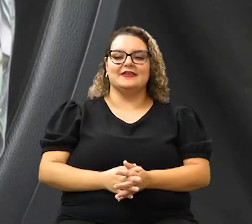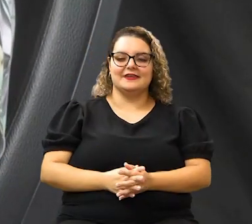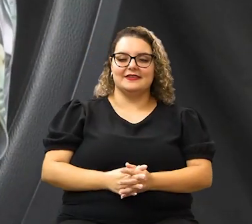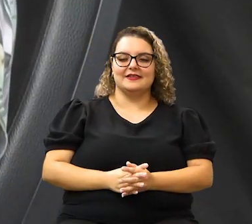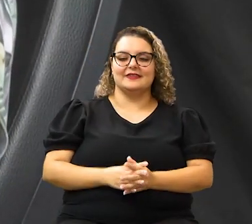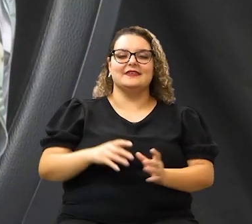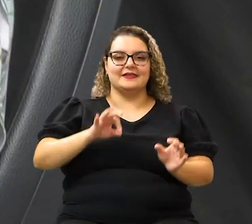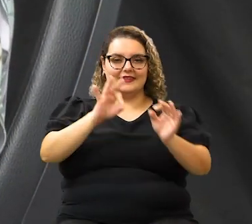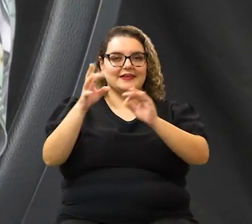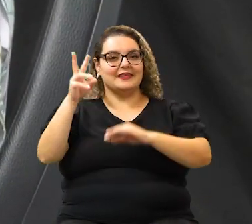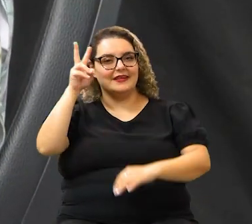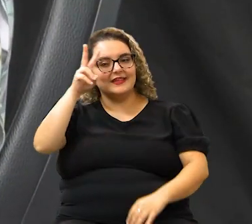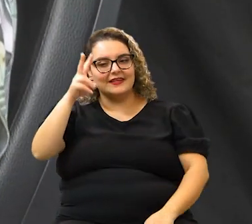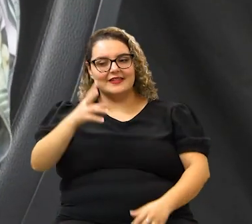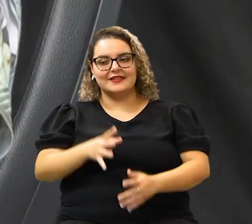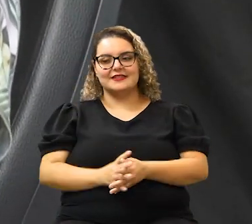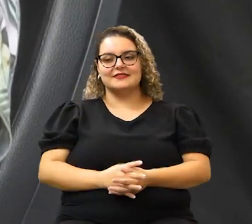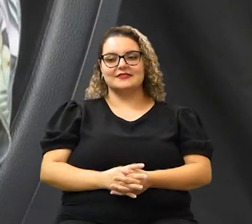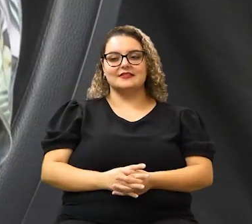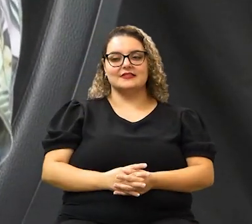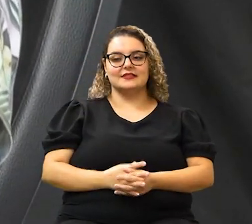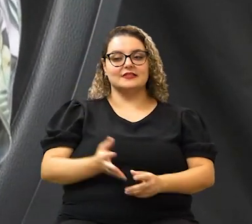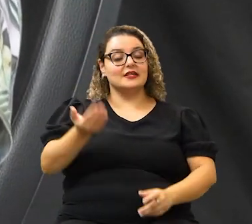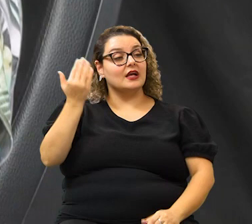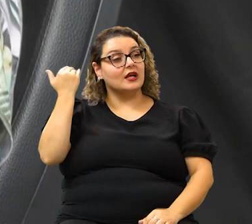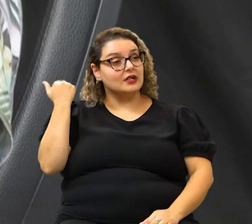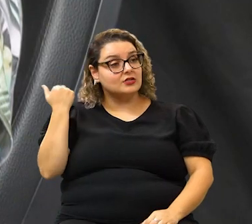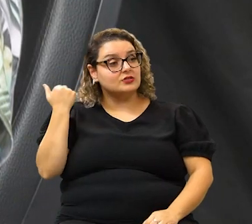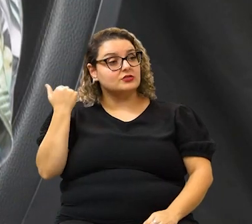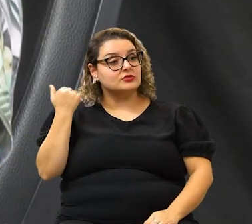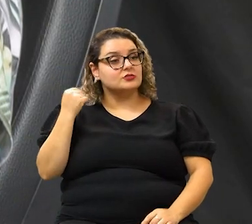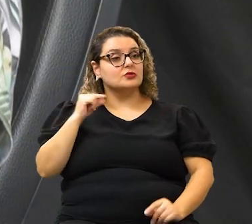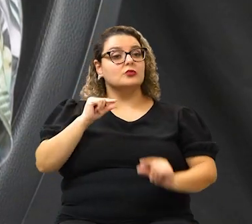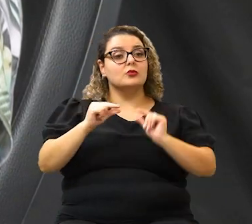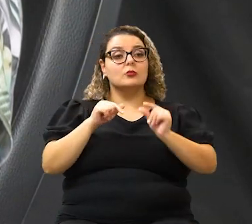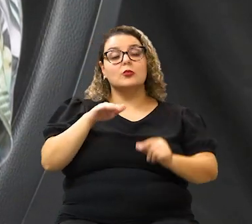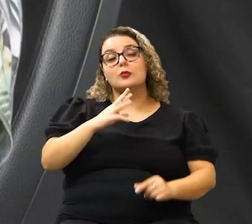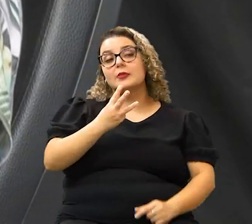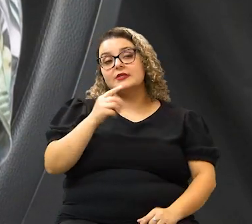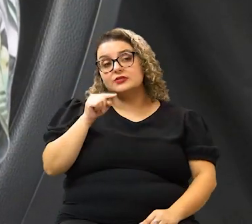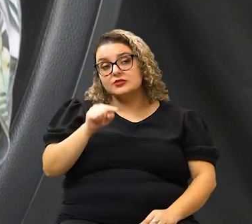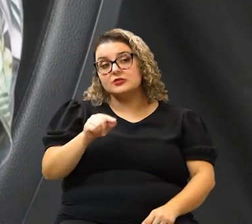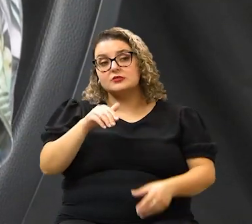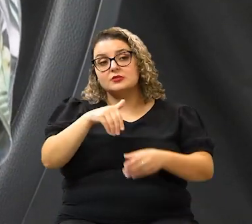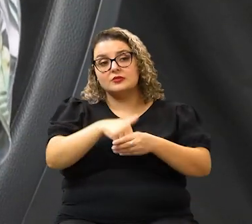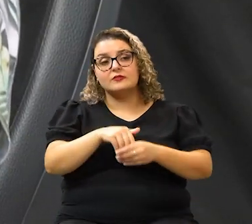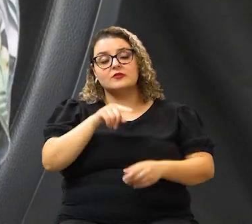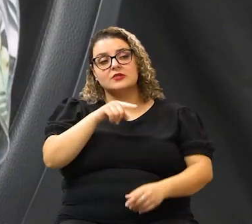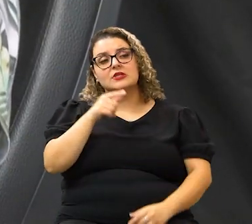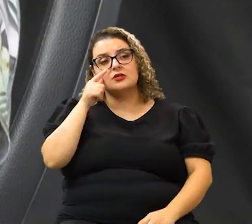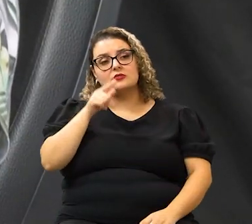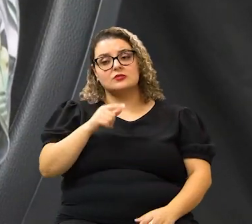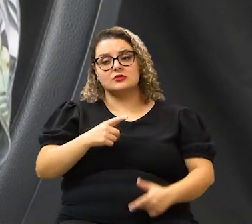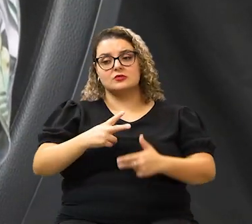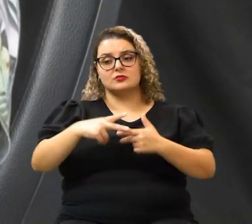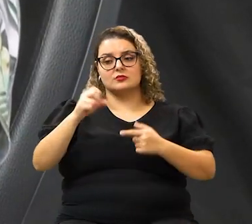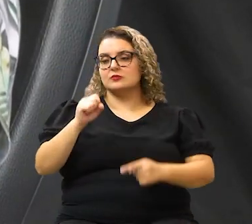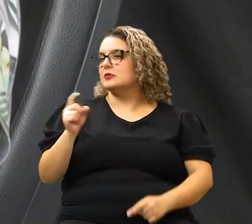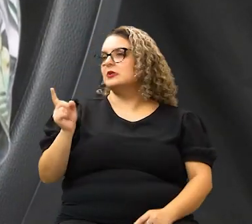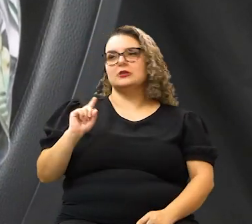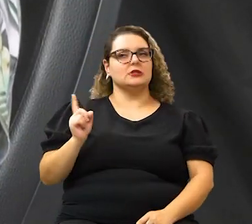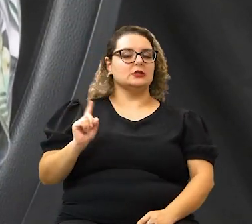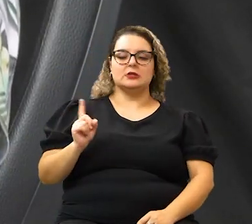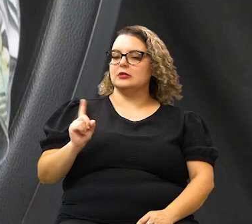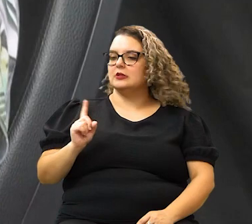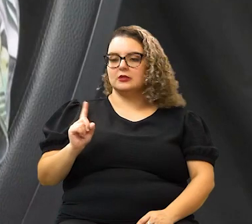E naquela época, com esses um pouco mais de 3.000 votos, você conseguiu se eleger? Não fui eleita. O pessoal